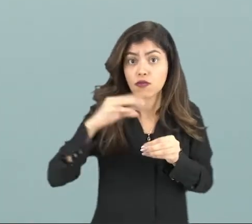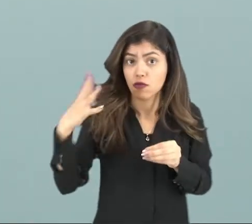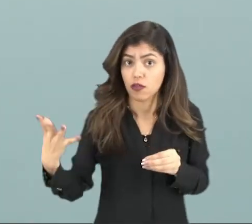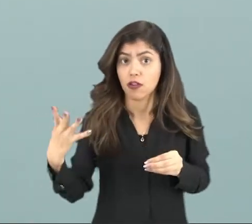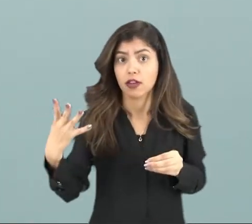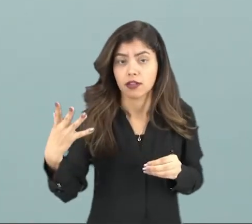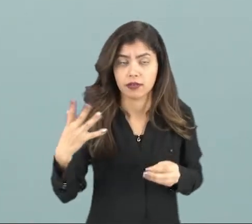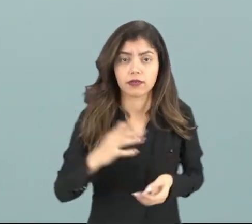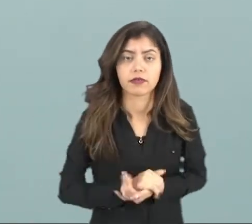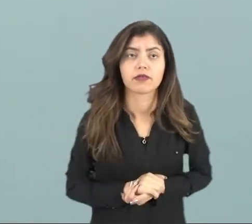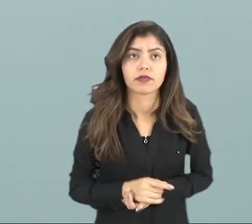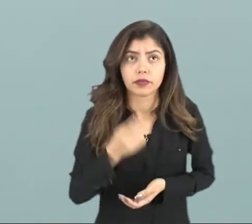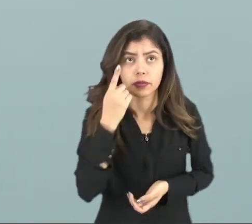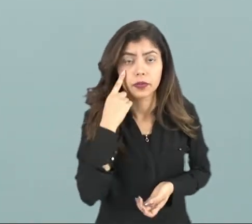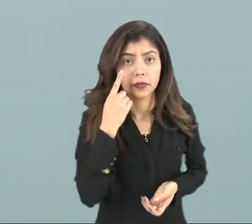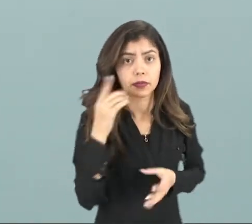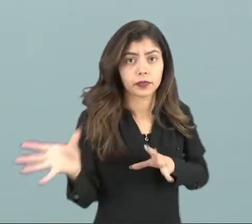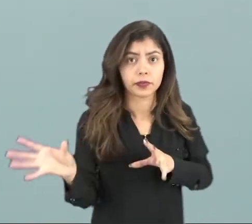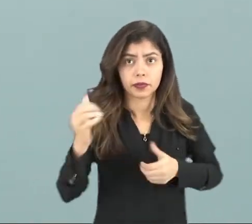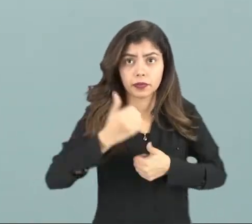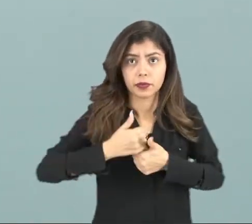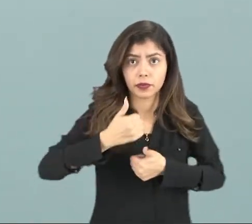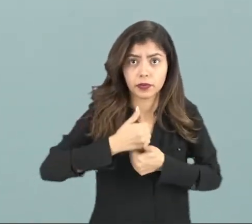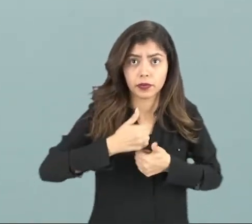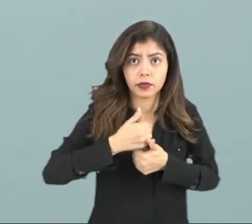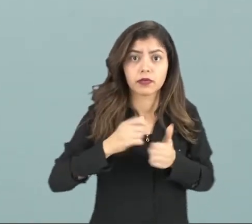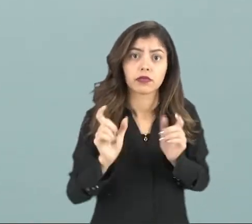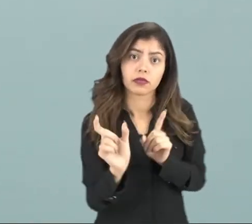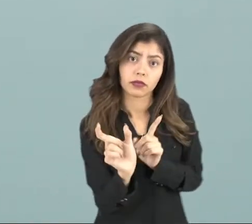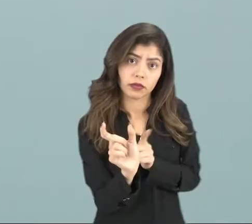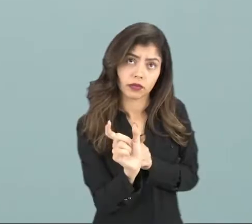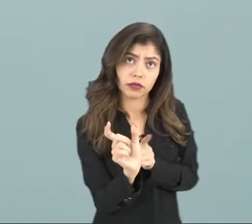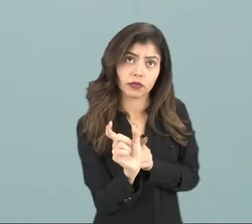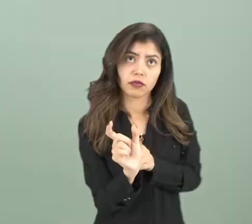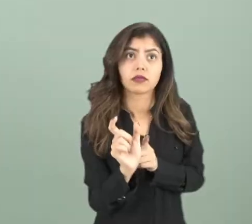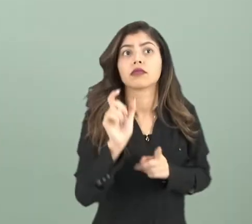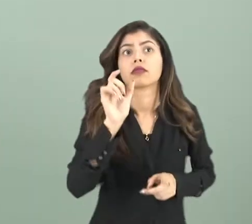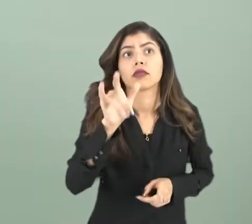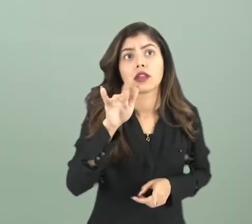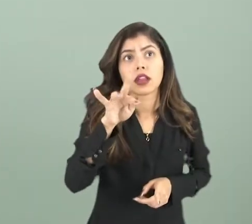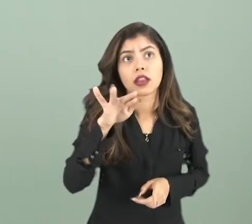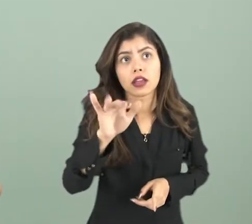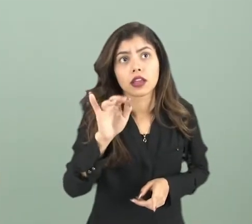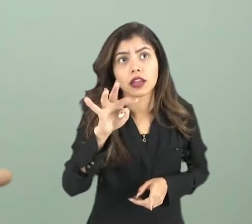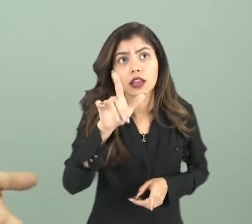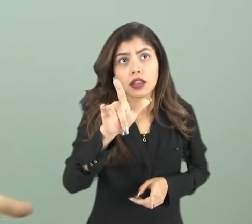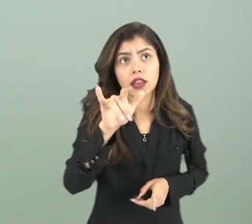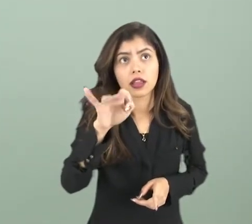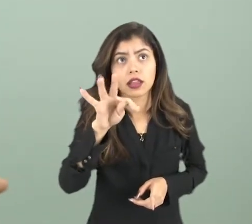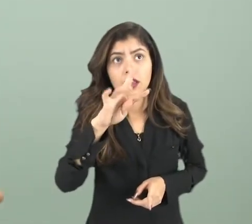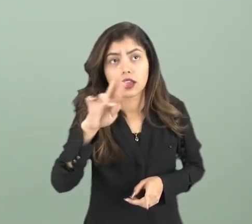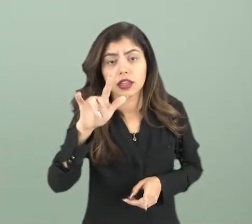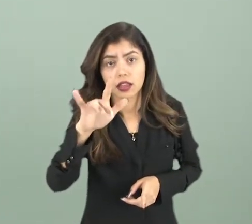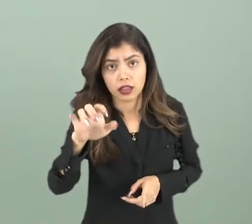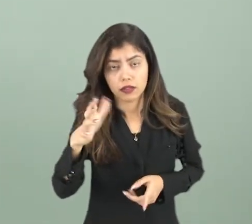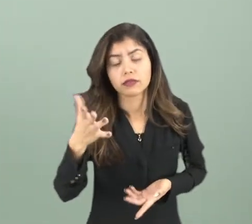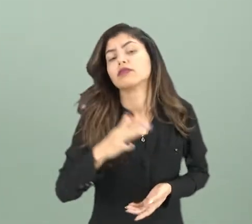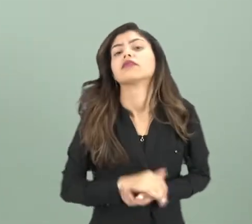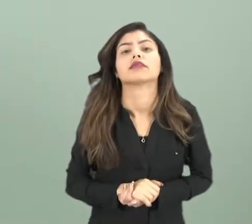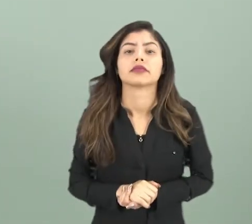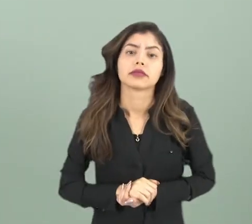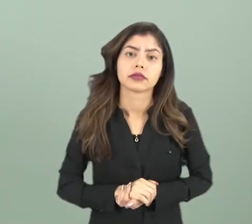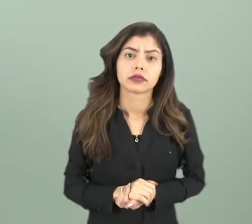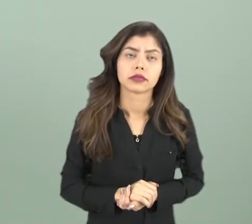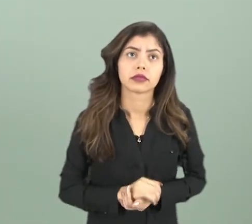da palavra. E você coloca a palavrinha little, que ali tá little, mas você não vai falar assim,